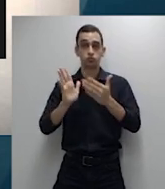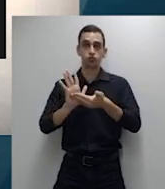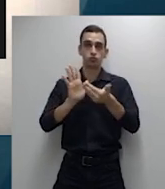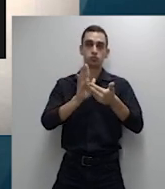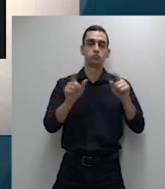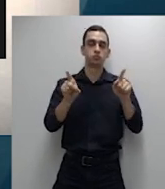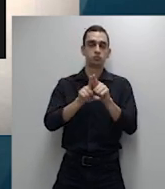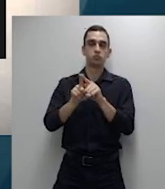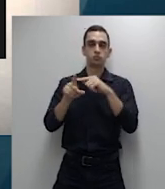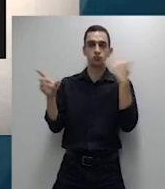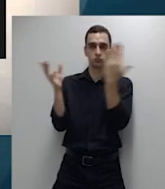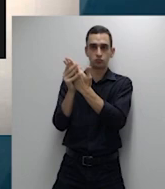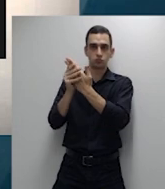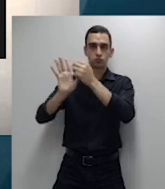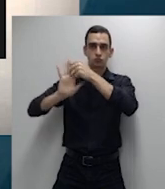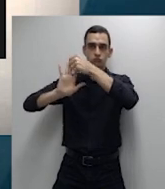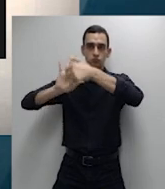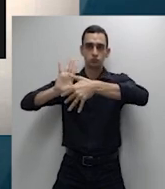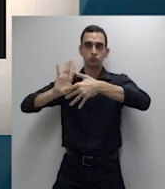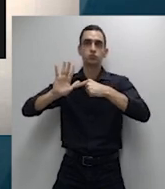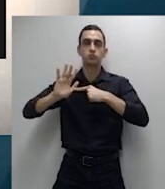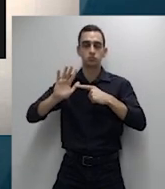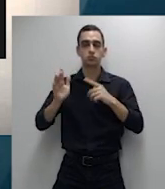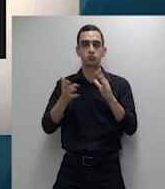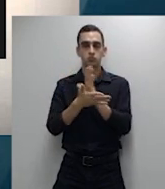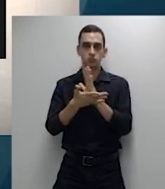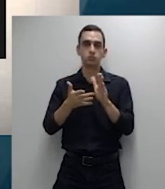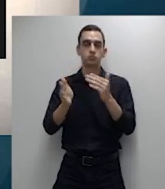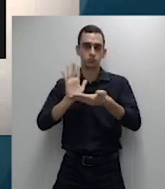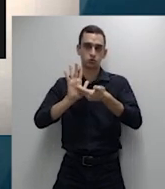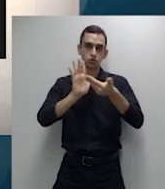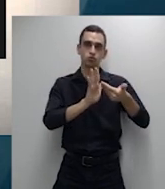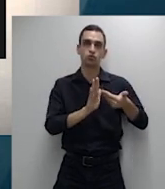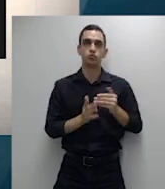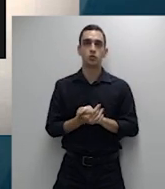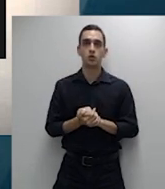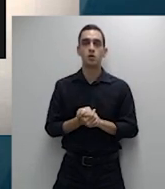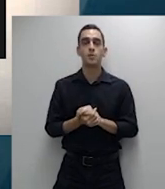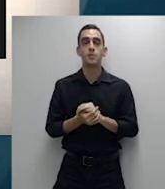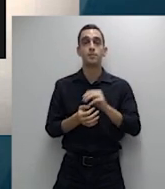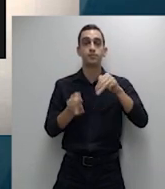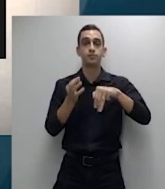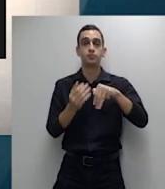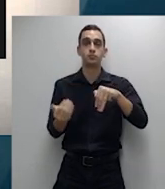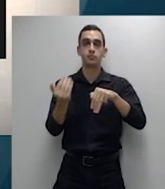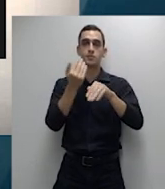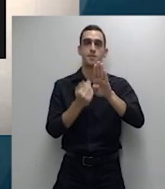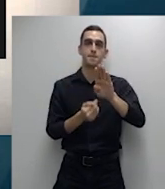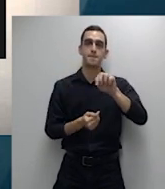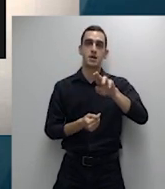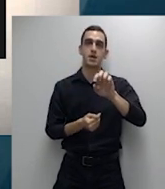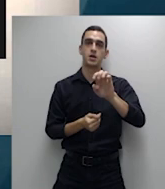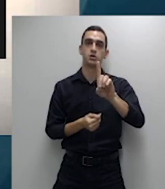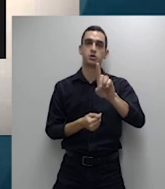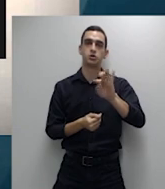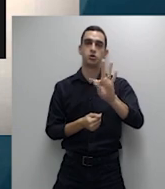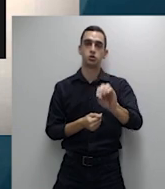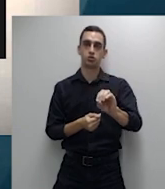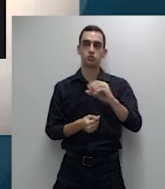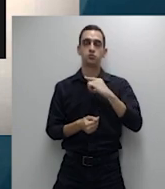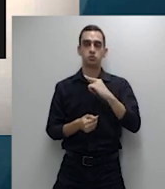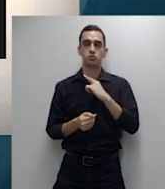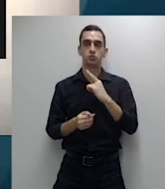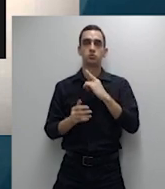declaração nesse mesmo o resto 14538 91 da relatoria do ministro Benedito Gonçalves agravo interno no